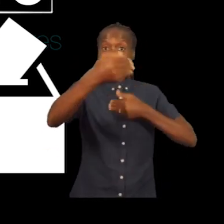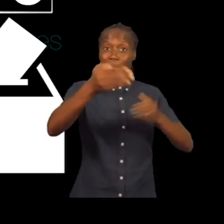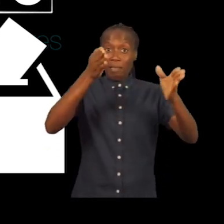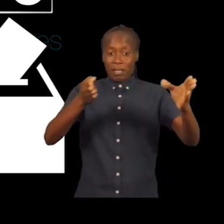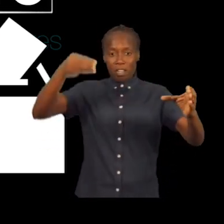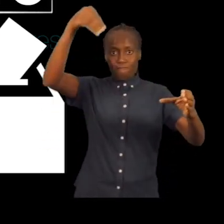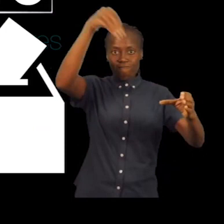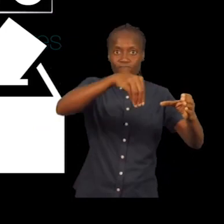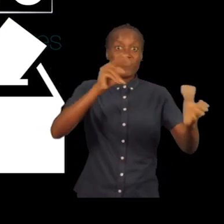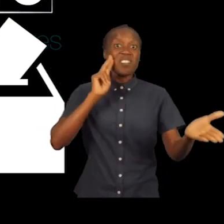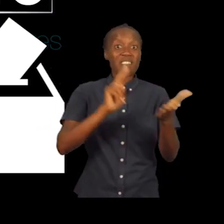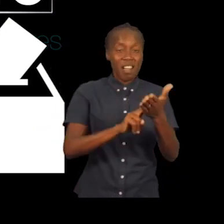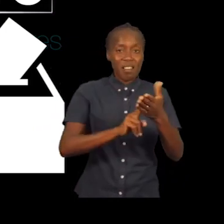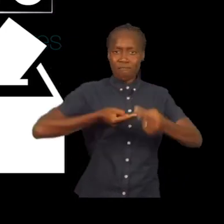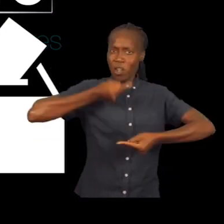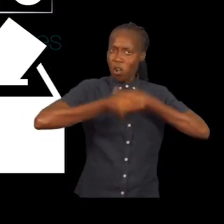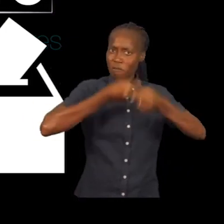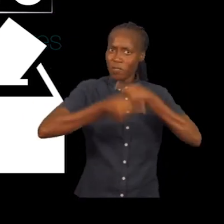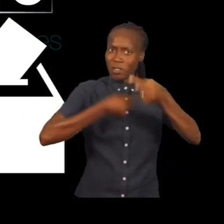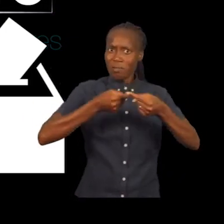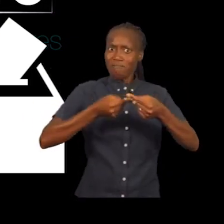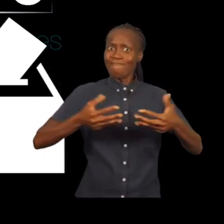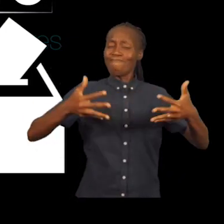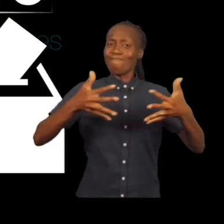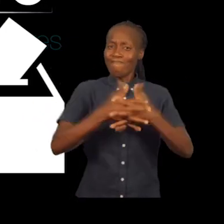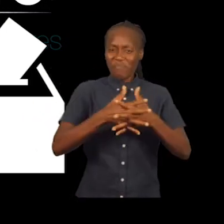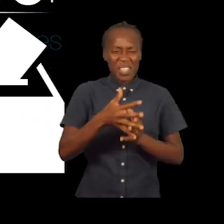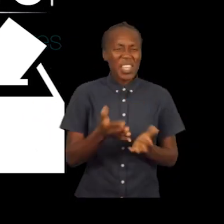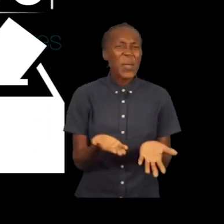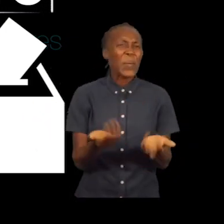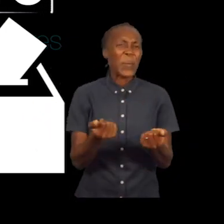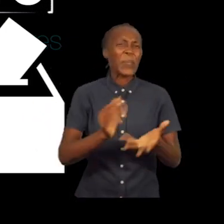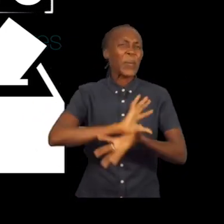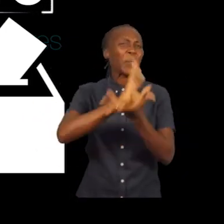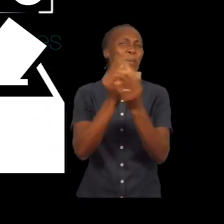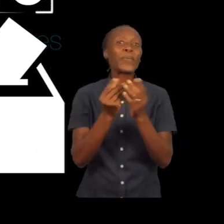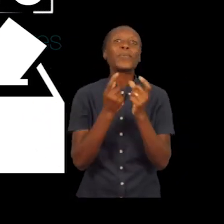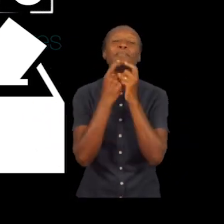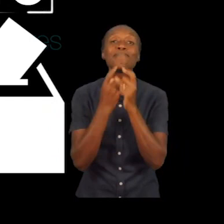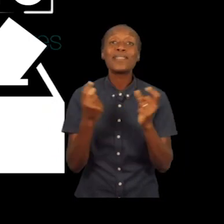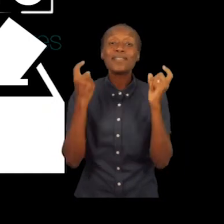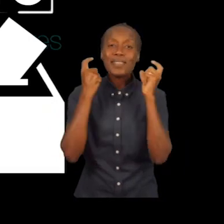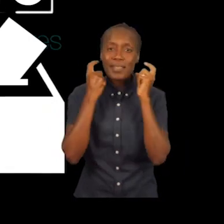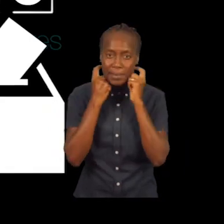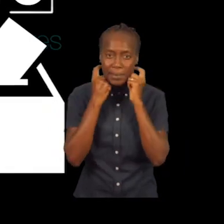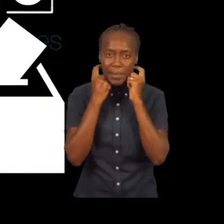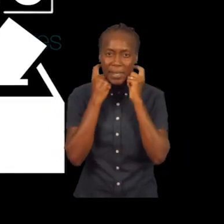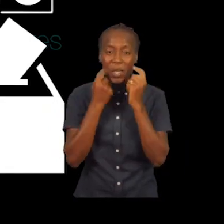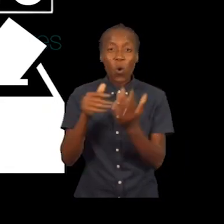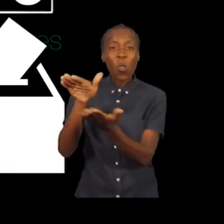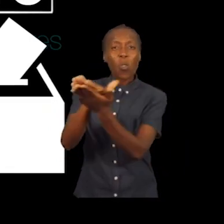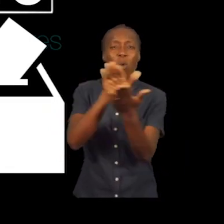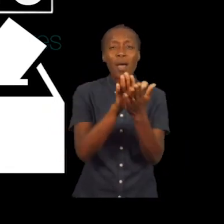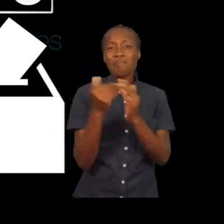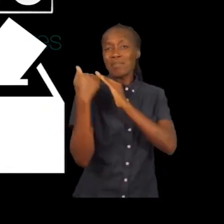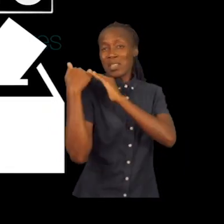prometidos ajudaremos muito neste combate evitamos que meninas como a filha debio